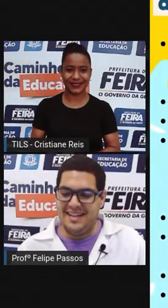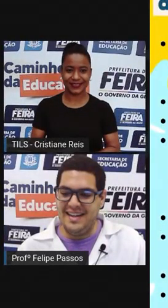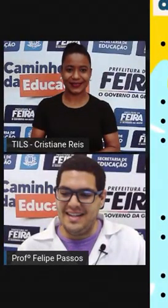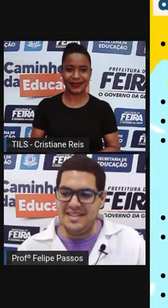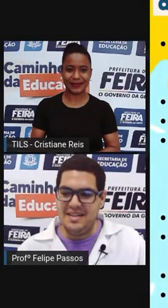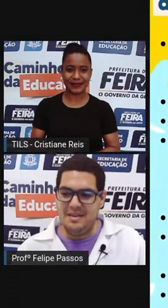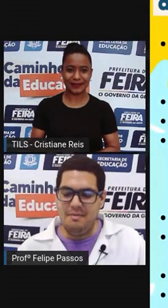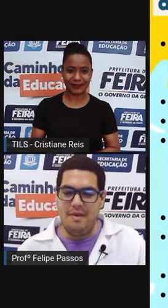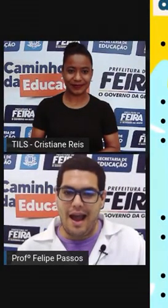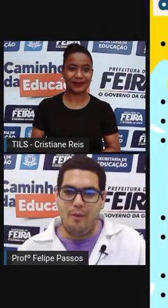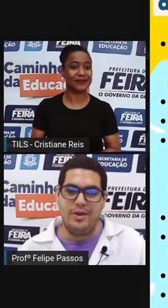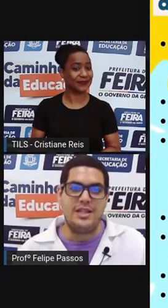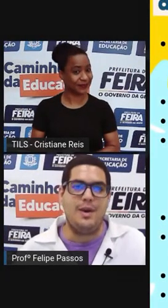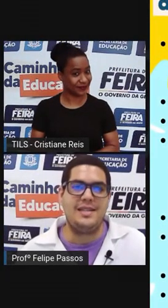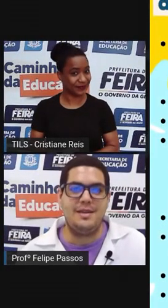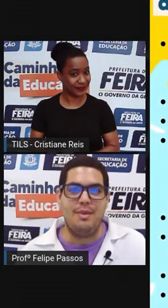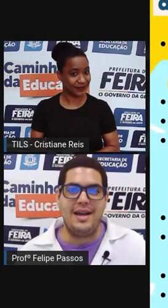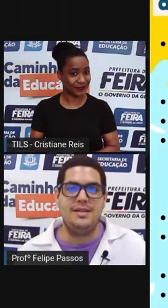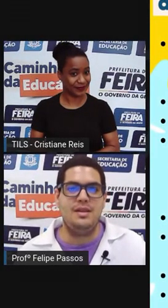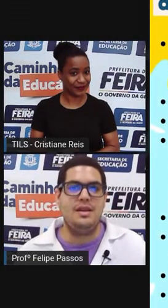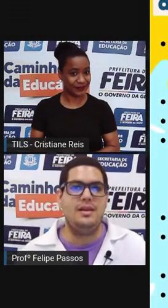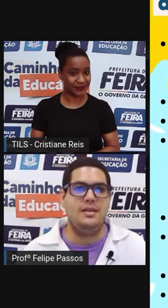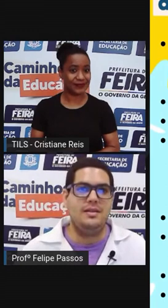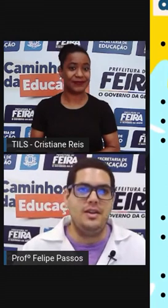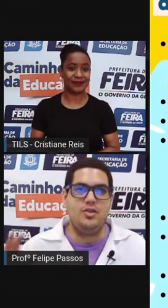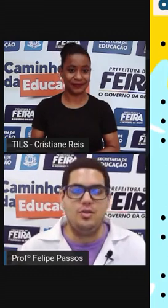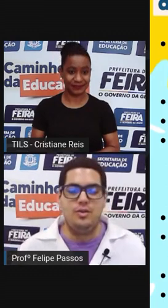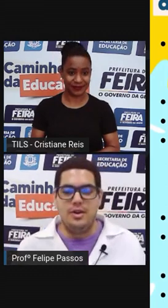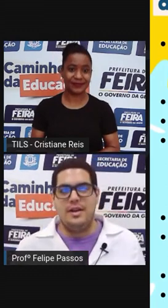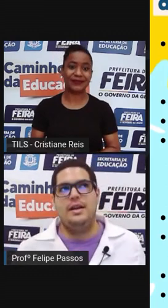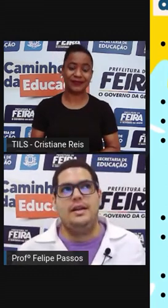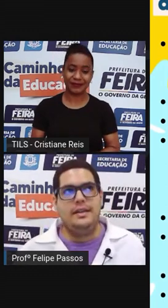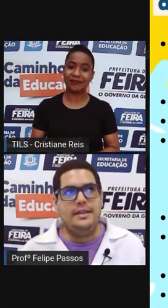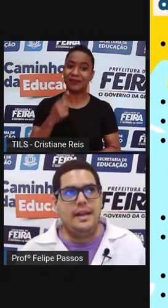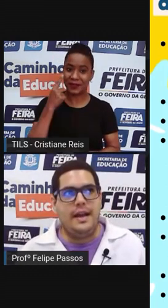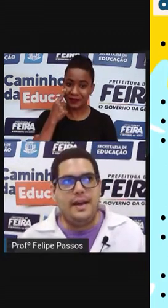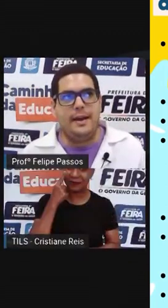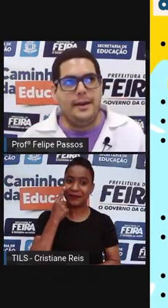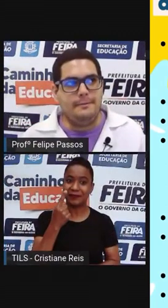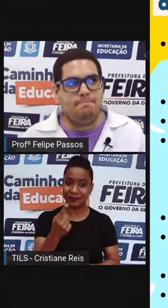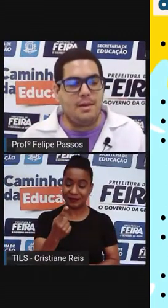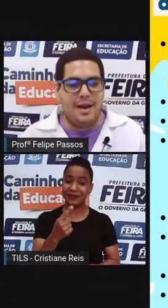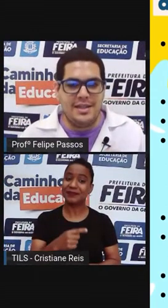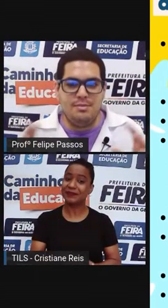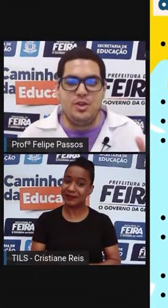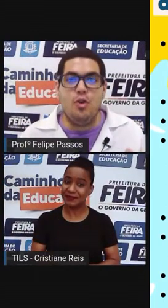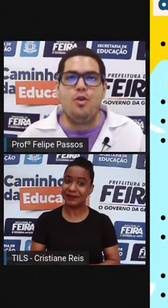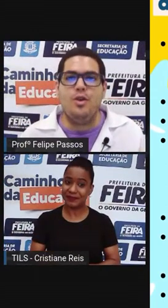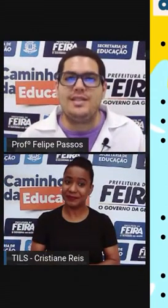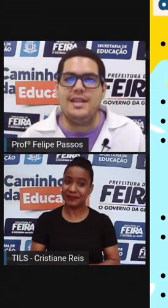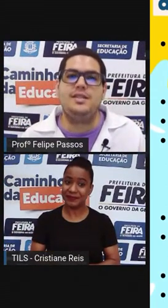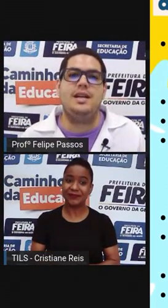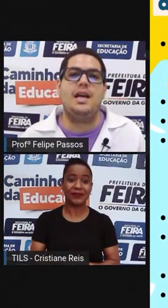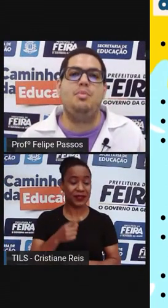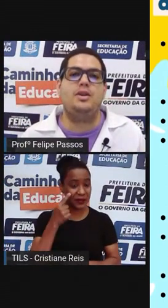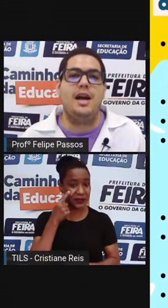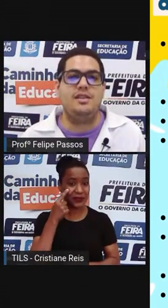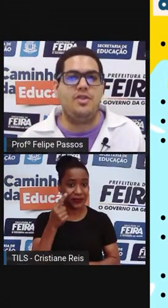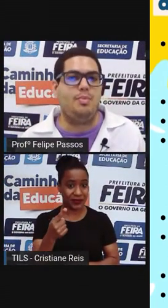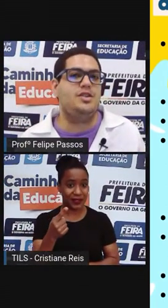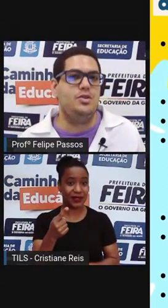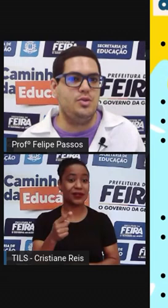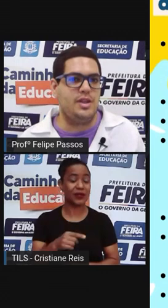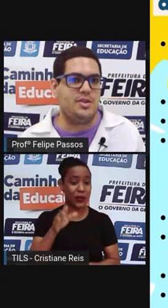Massa, né? Assim, uma das partes que mais me deixou, que mais me chocou assistindo essa